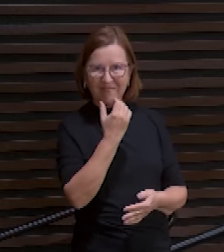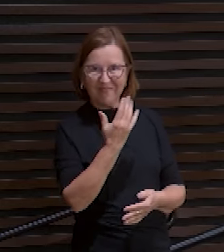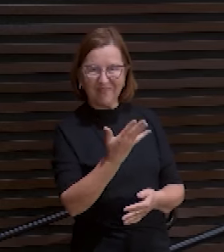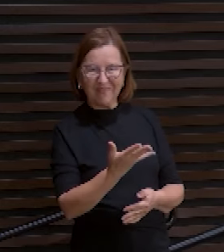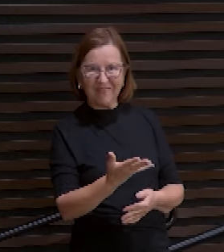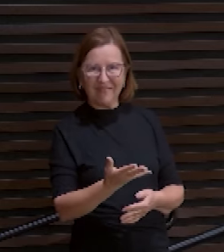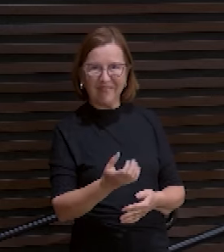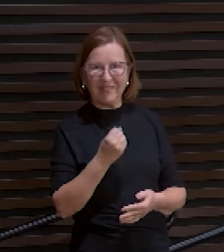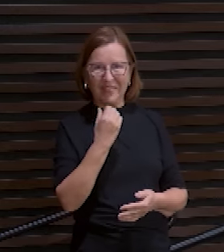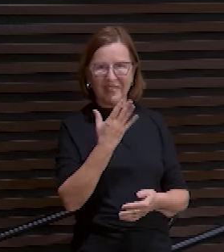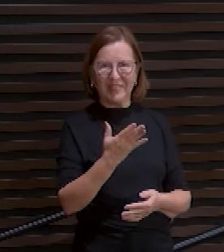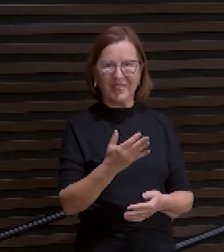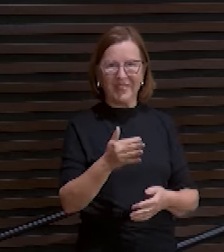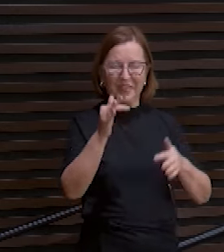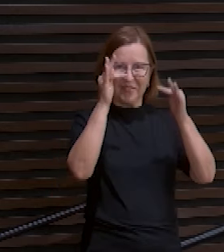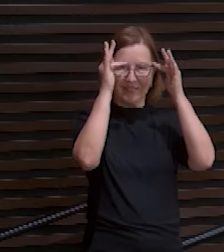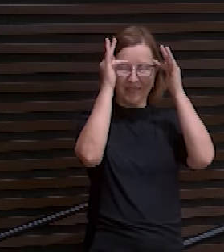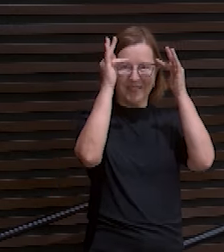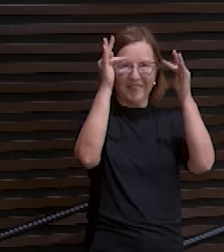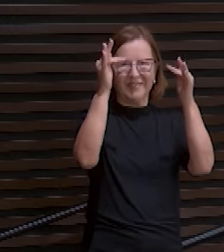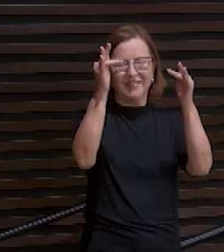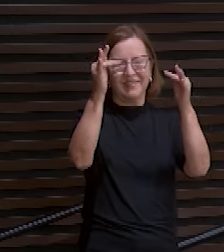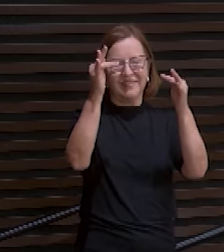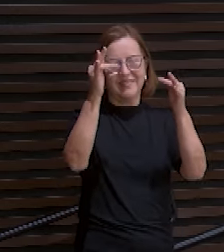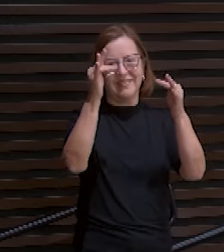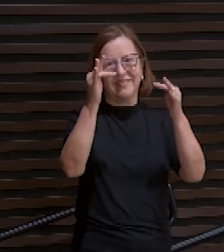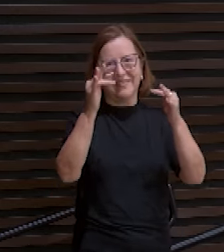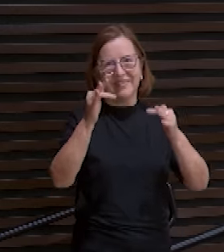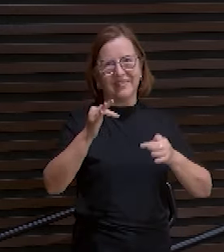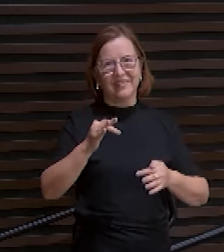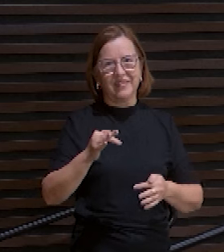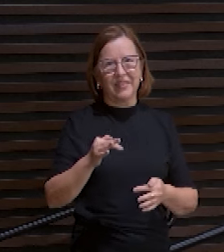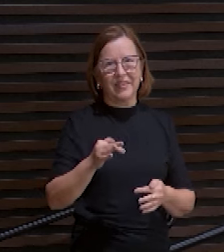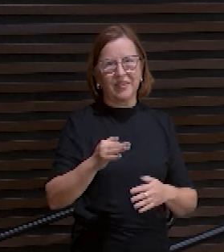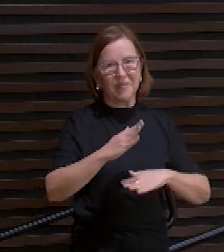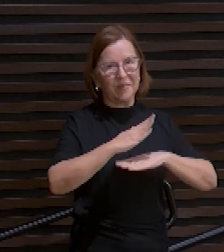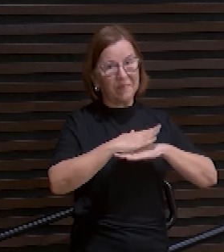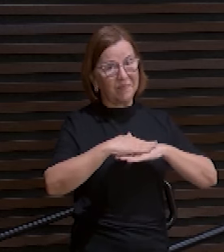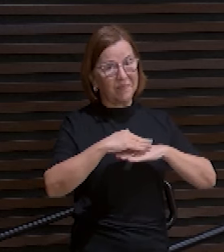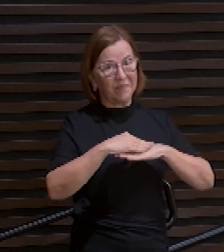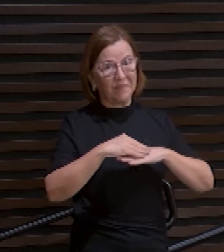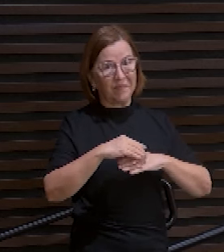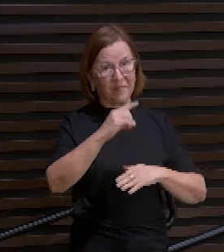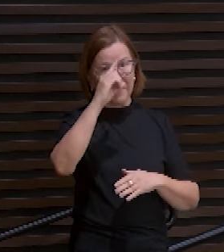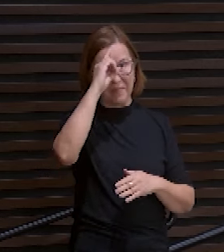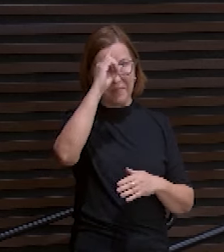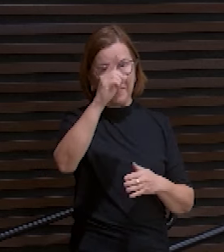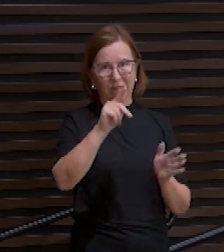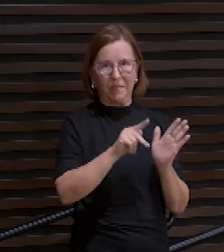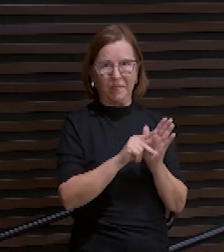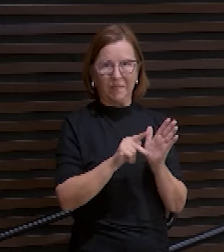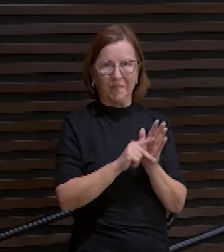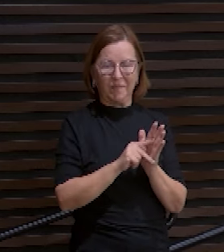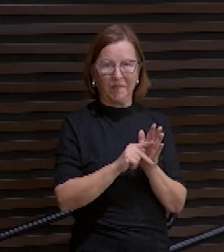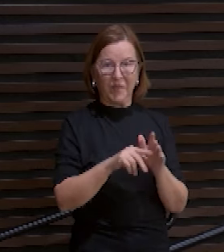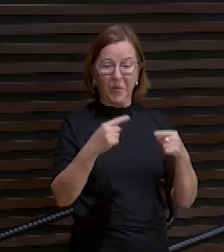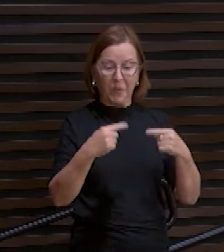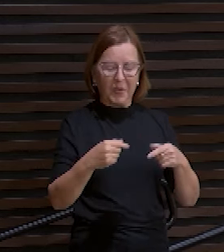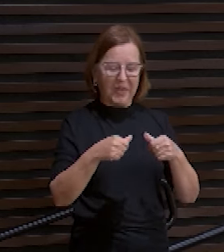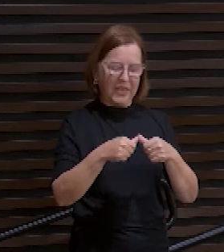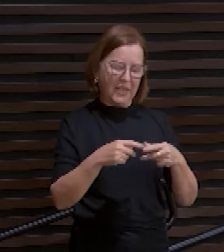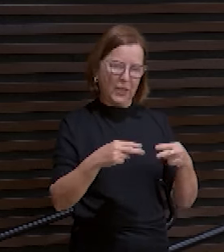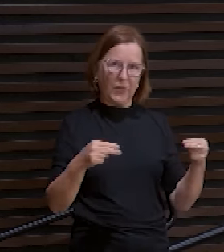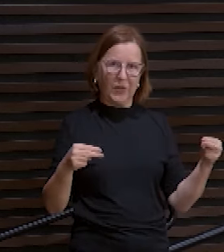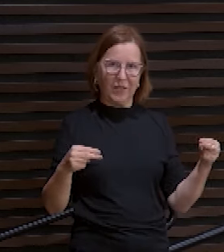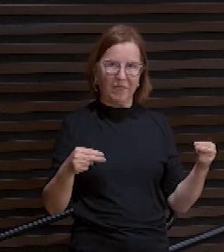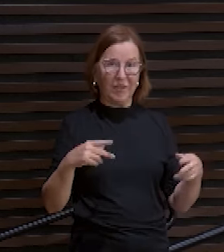benignidade bondade fidelidade mansidão domínio próprio contra essas